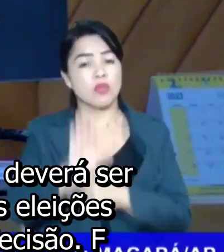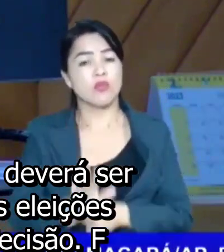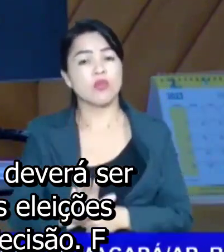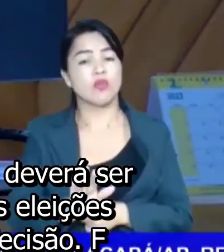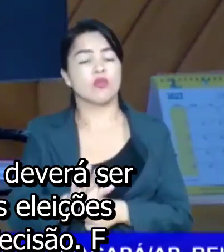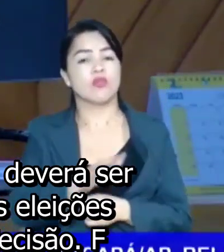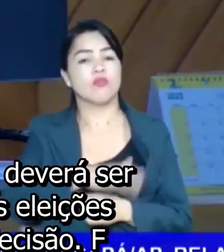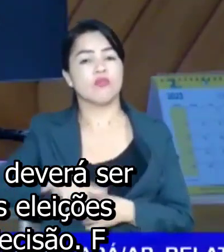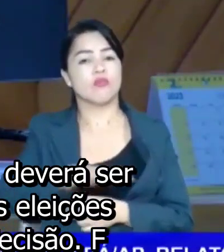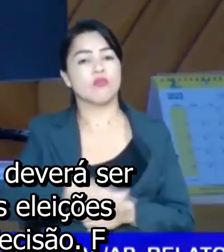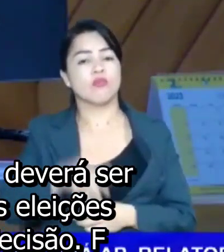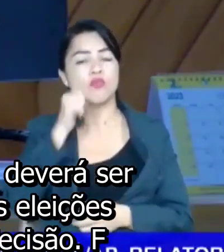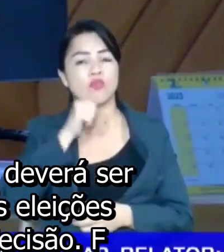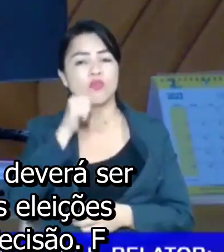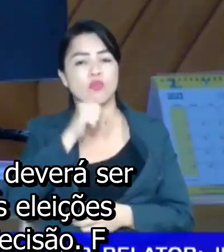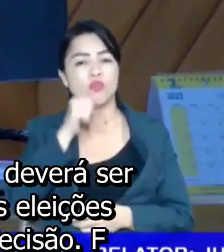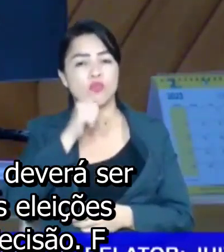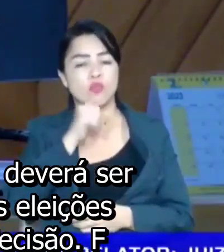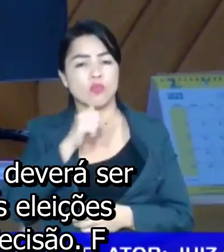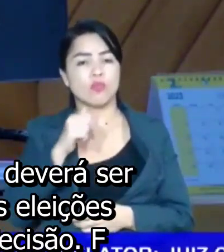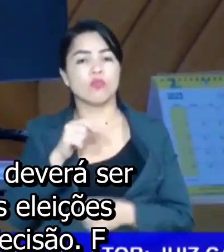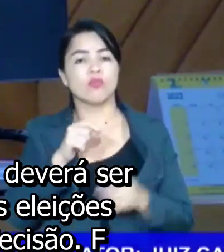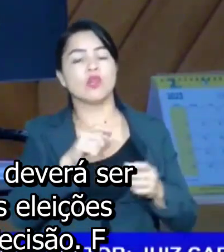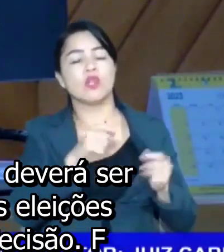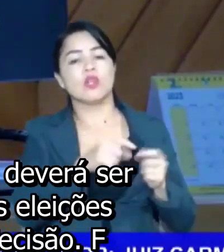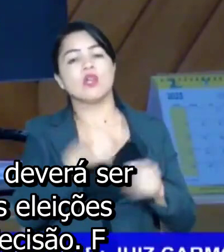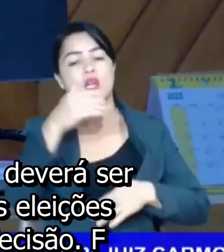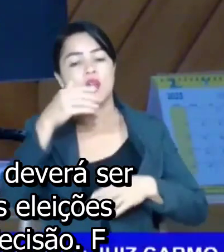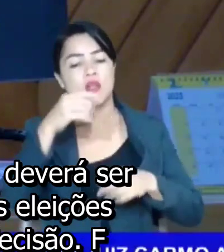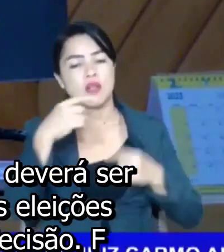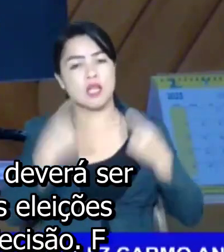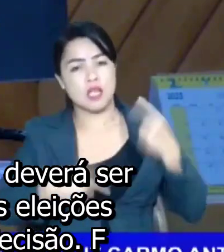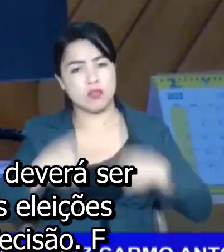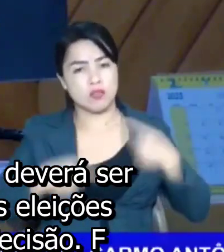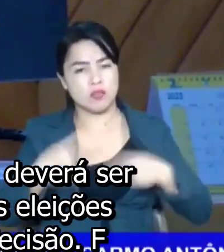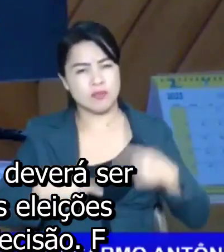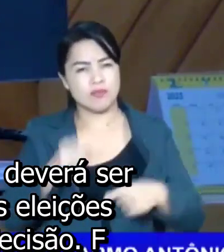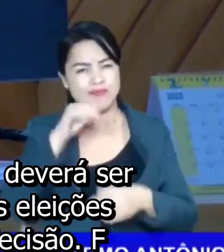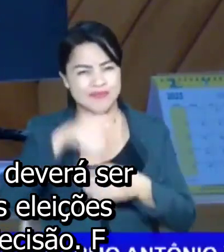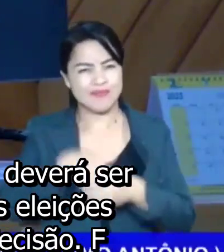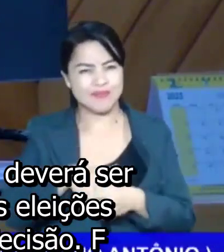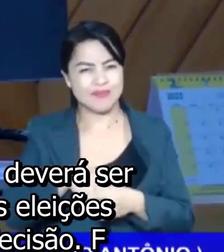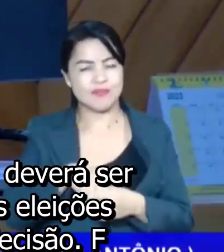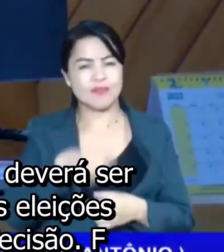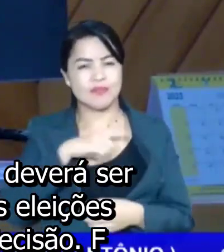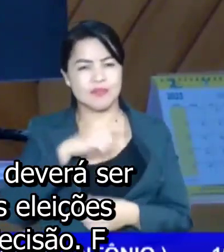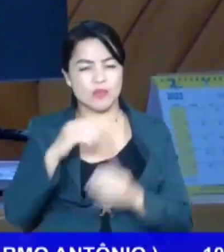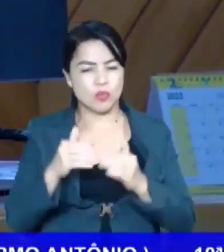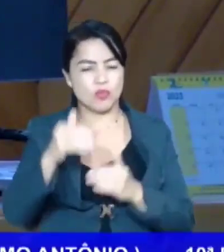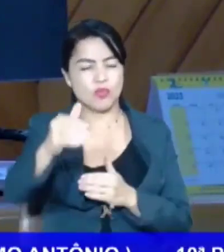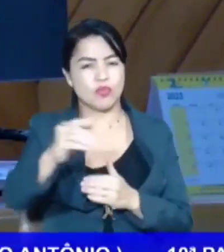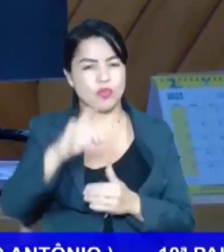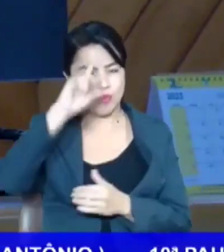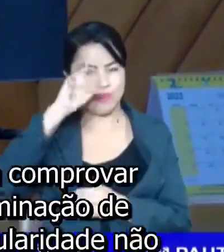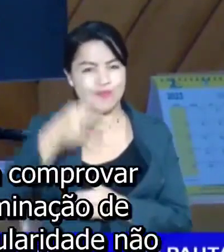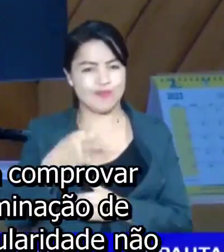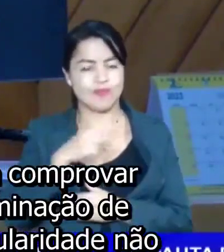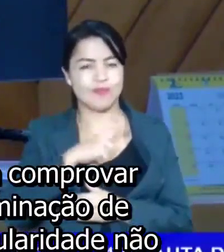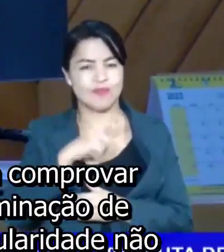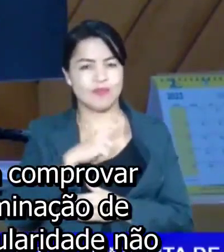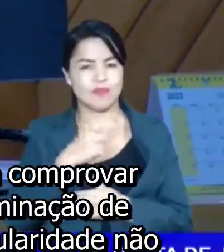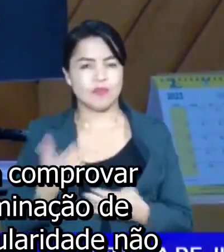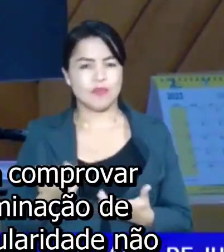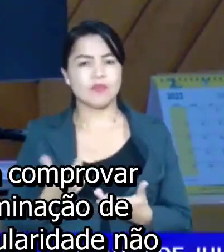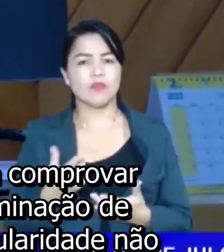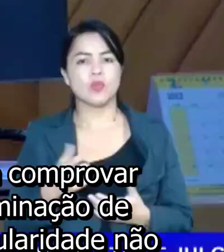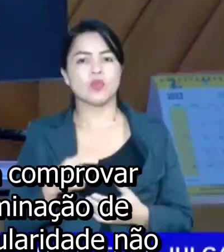candidaturas femininas nas eleições subsequentes ao trânsito julgado da presente decisão.